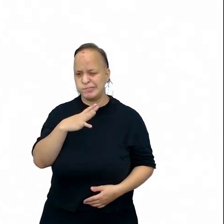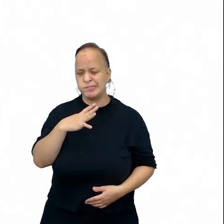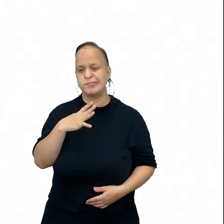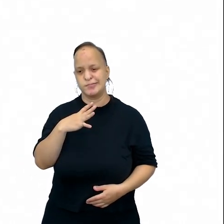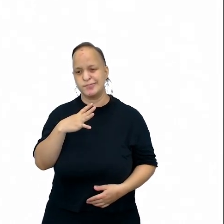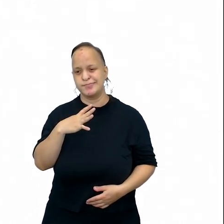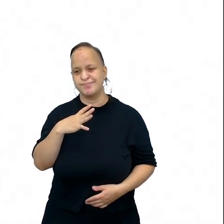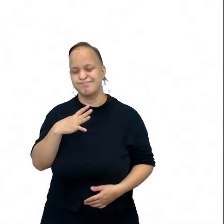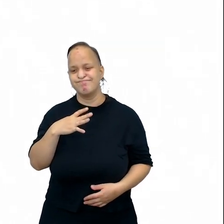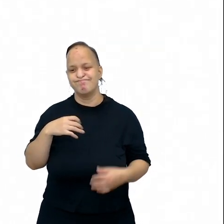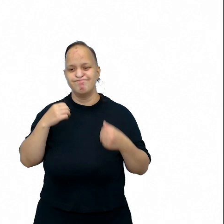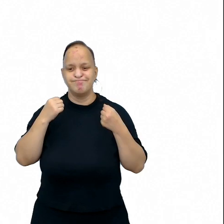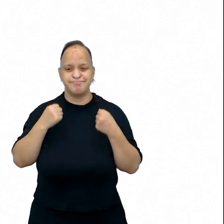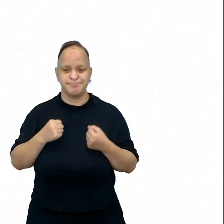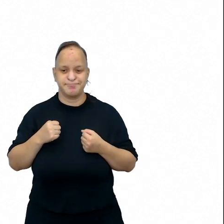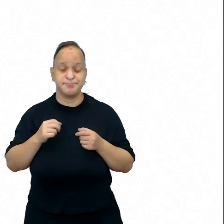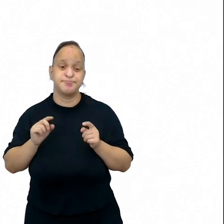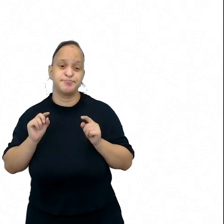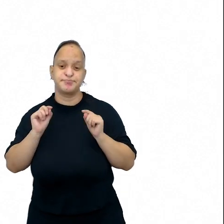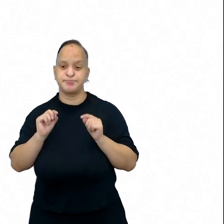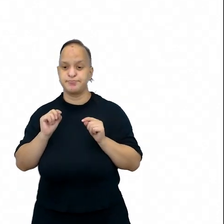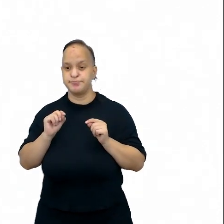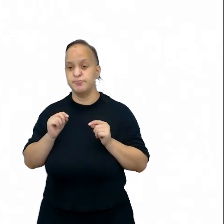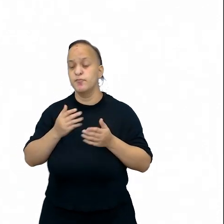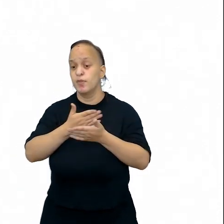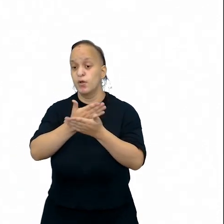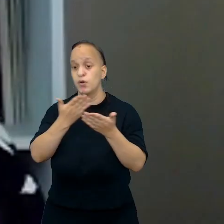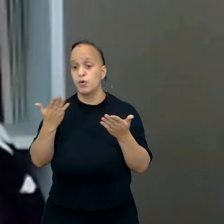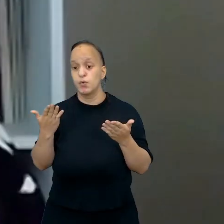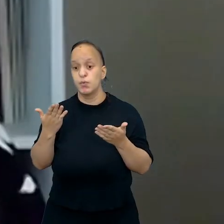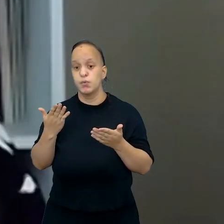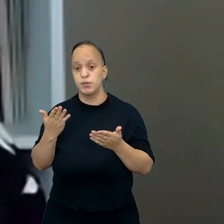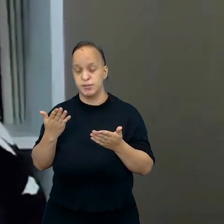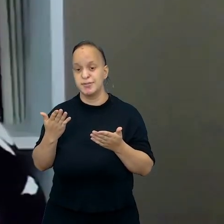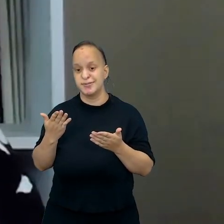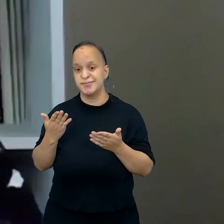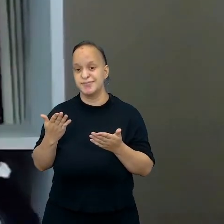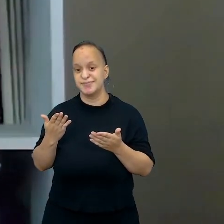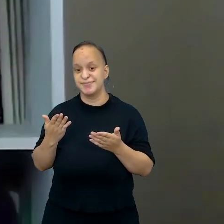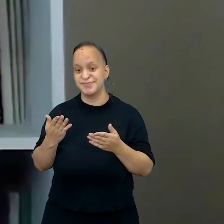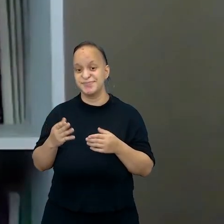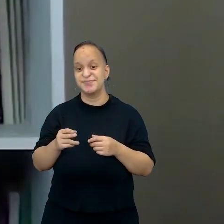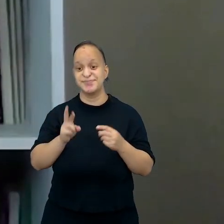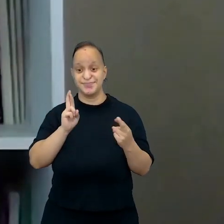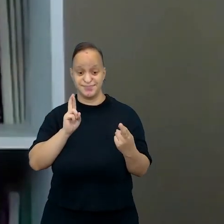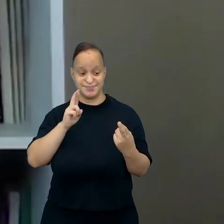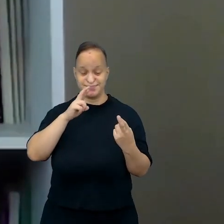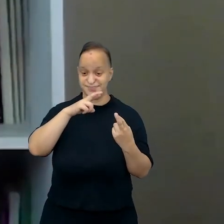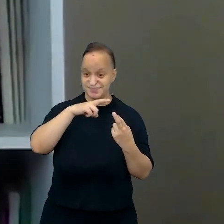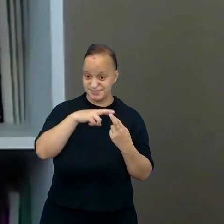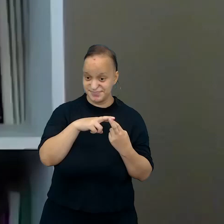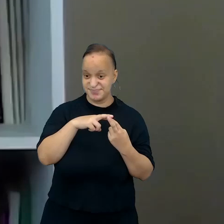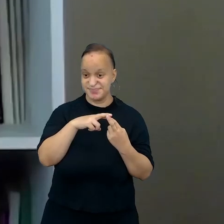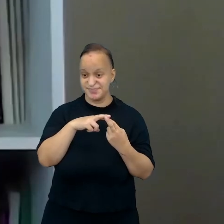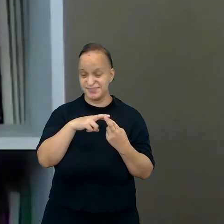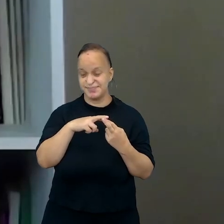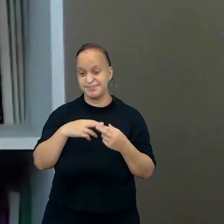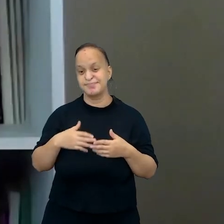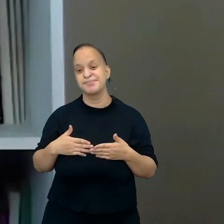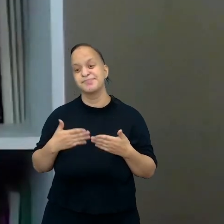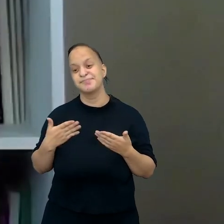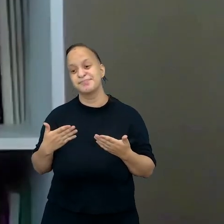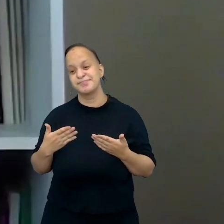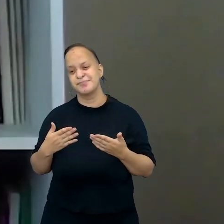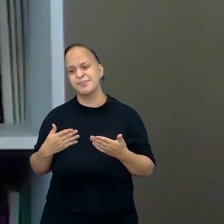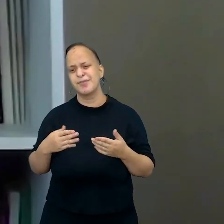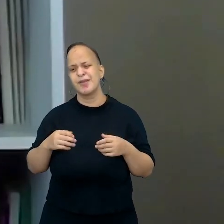também. Aqui fica também para a gravação as nossas referências, tá? Então, como estava dizendo, então